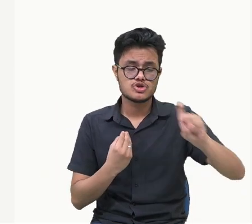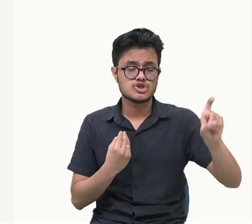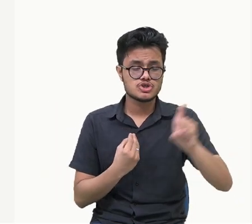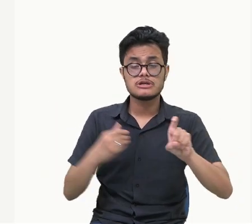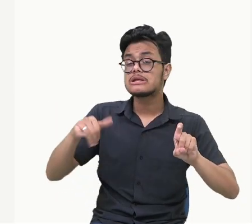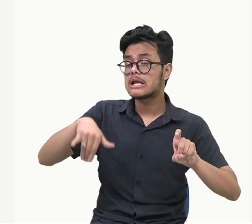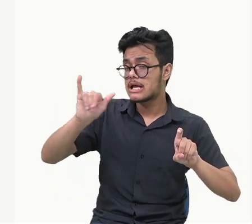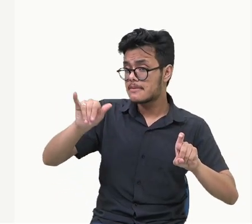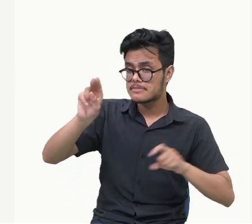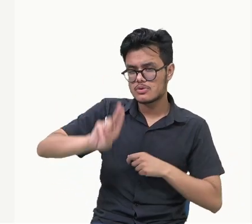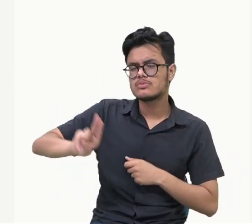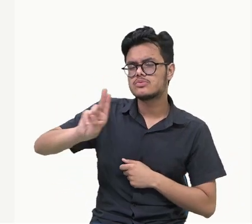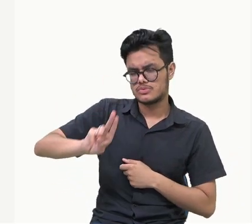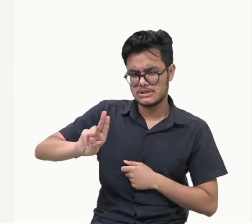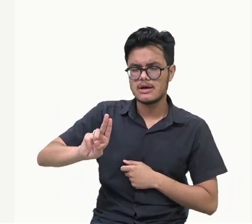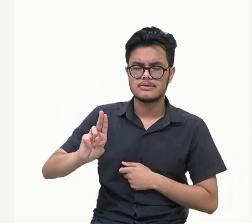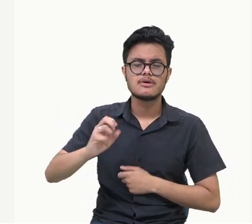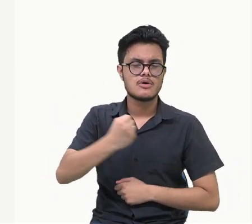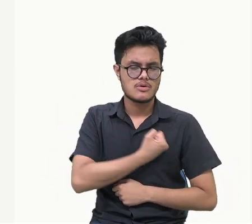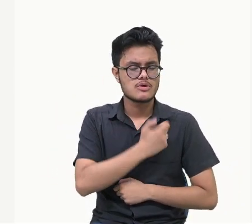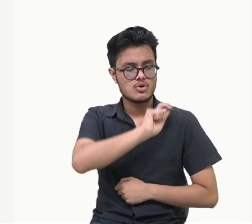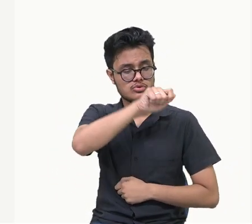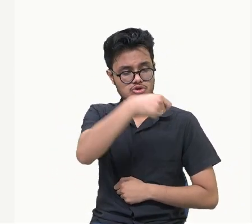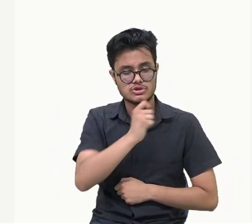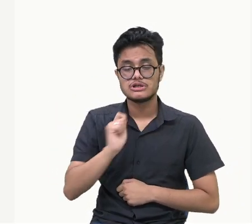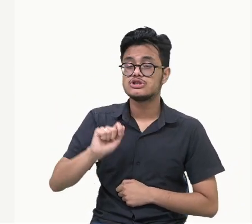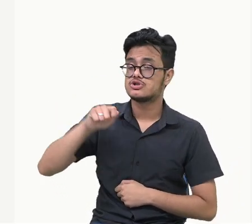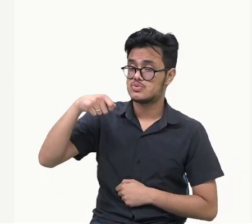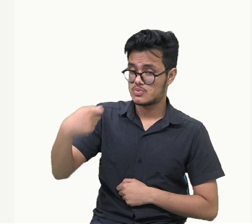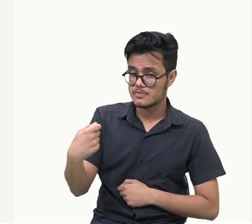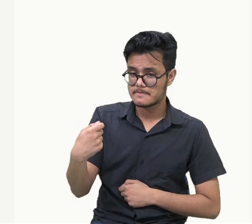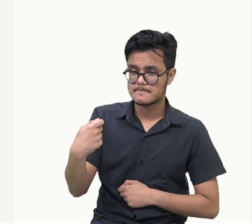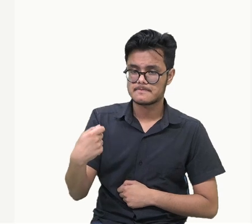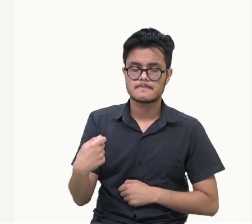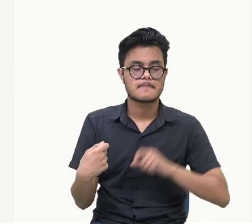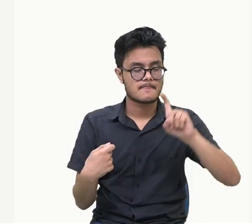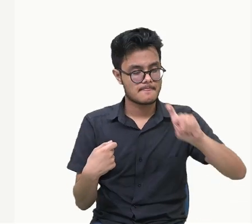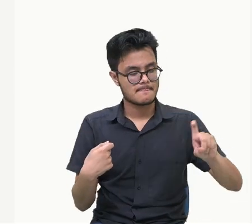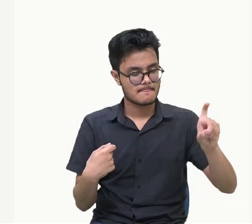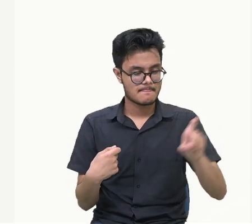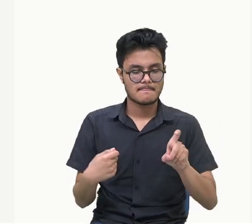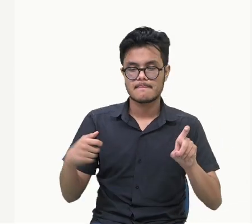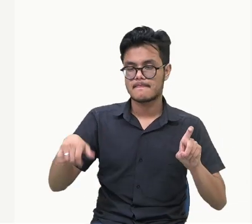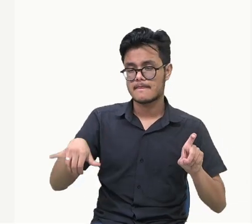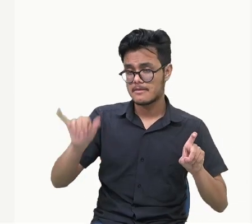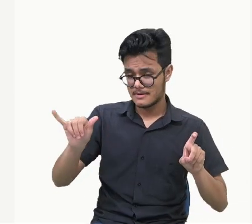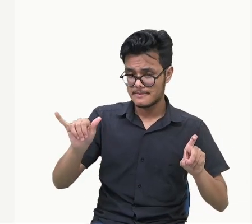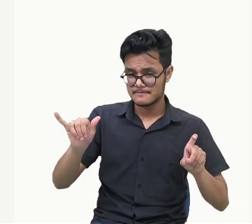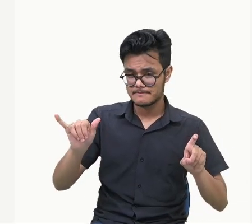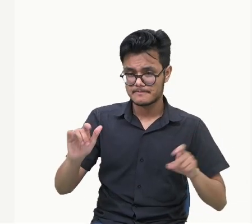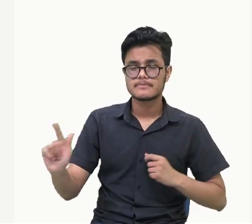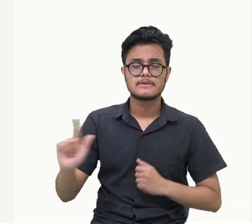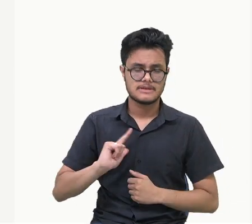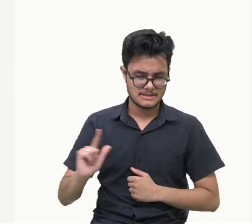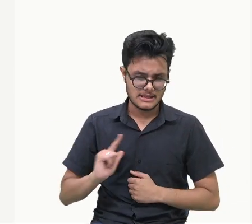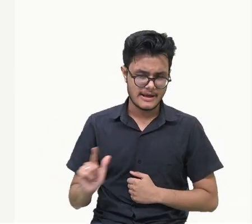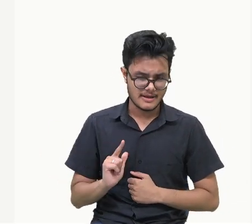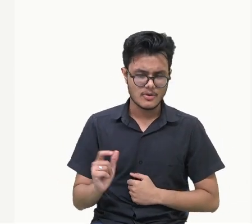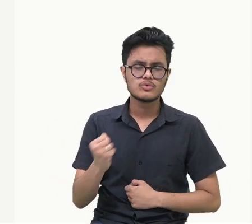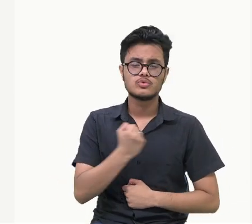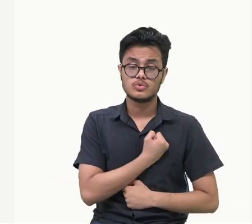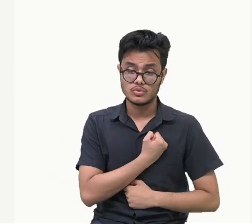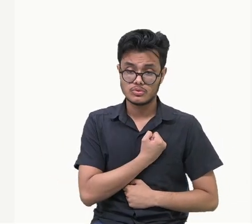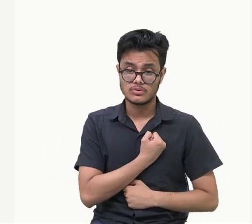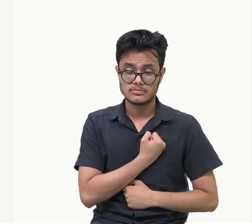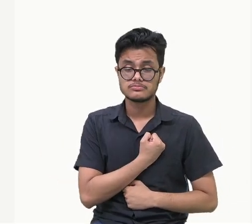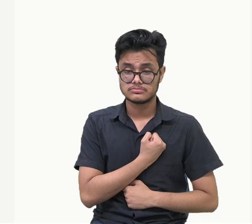para alguns valores do domínio. Então, você vai ter lá os valores do domínio, né? Quem é o domínio?